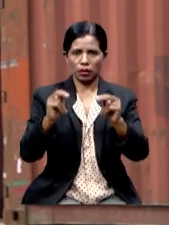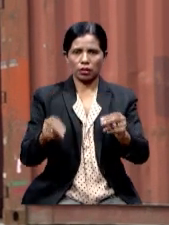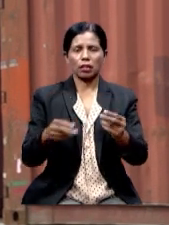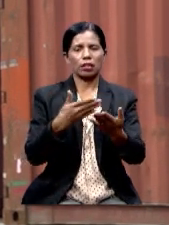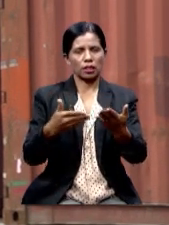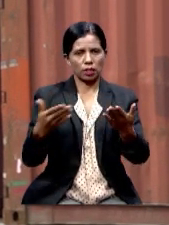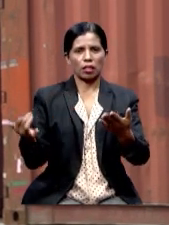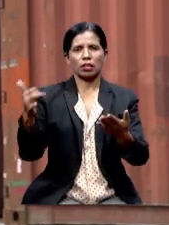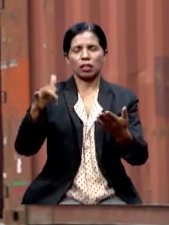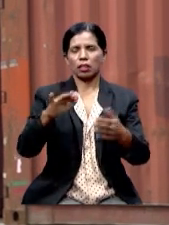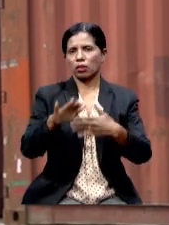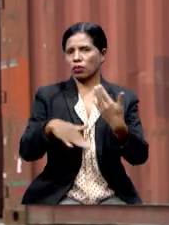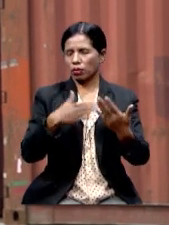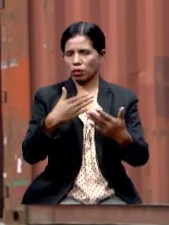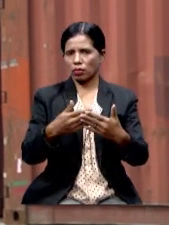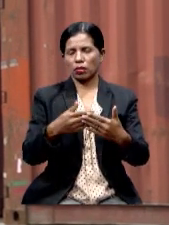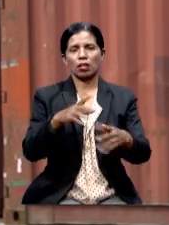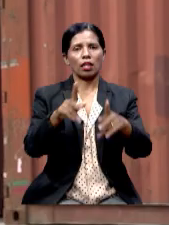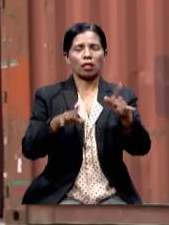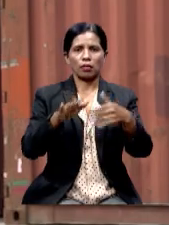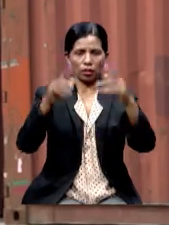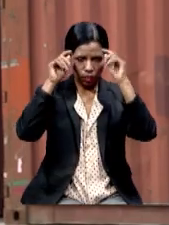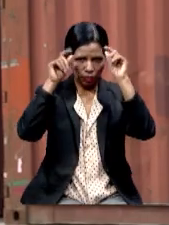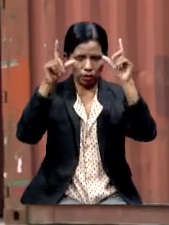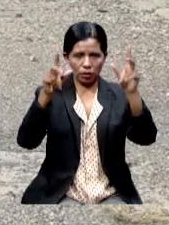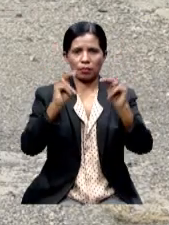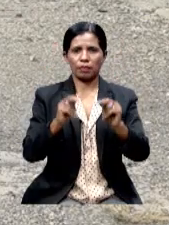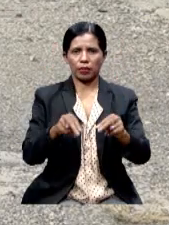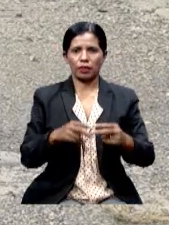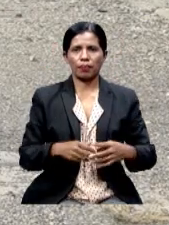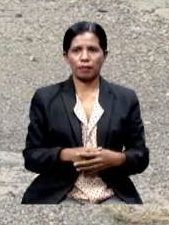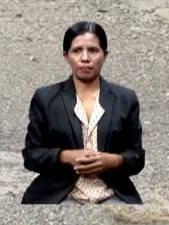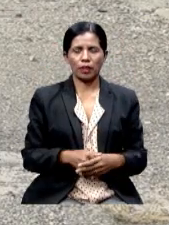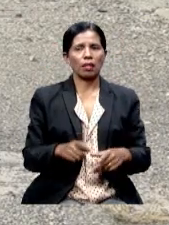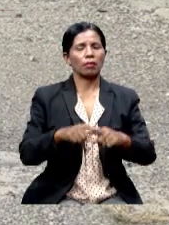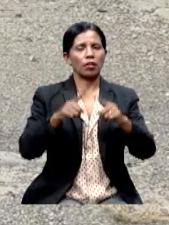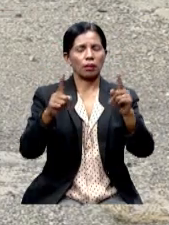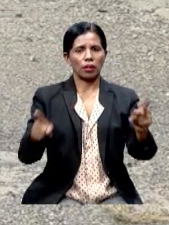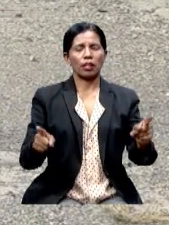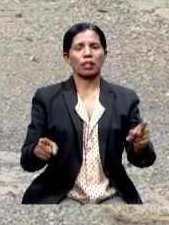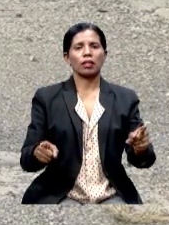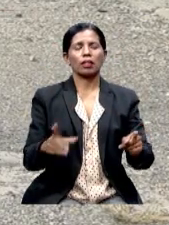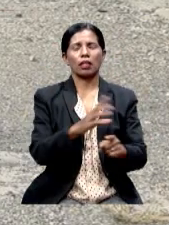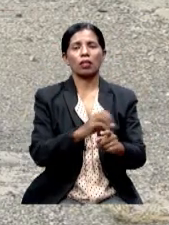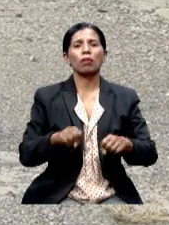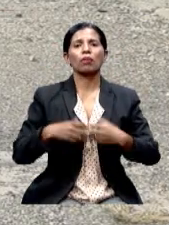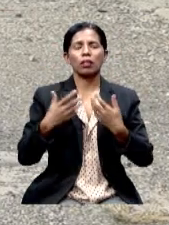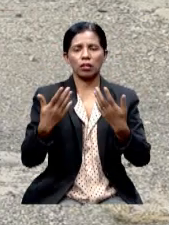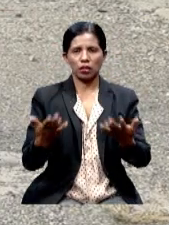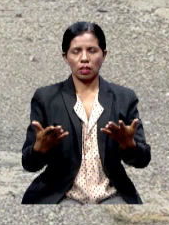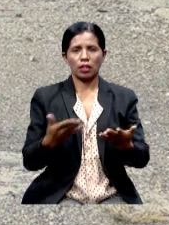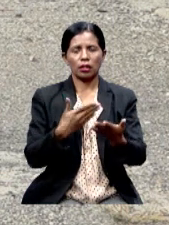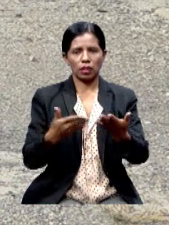básico no Sassan Selu, nebe população Timor-Leste precisa. Mebe o dependência de ne, o insarro produto